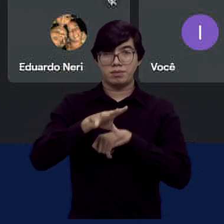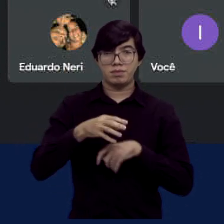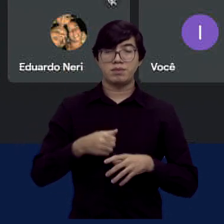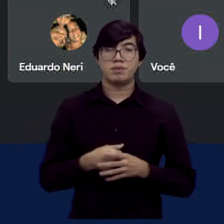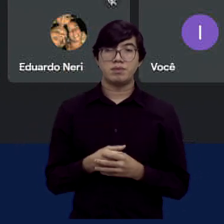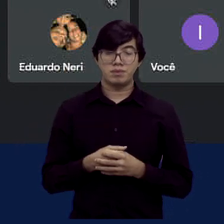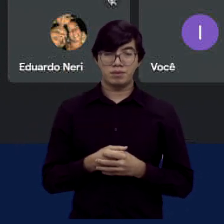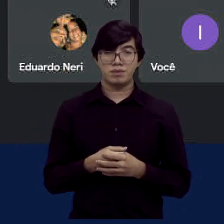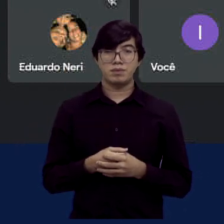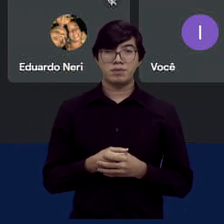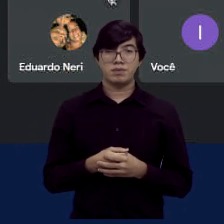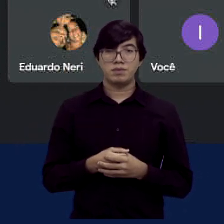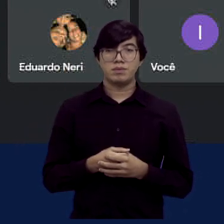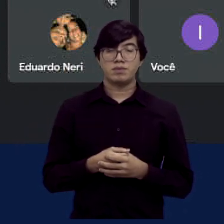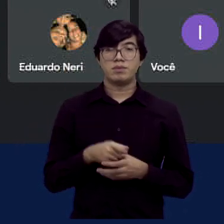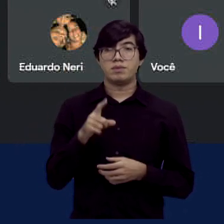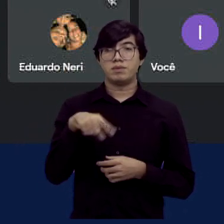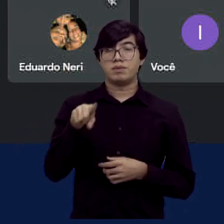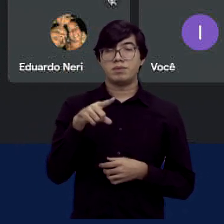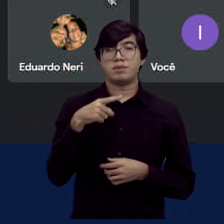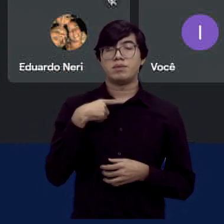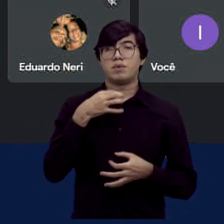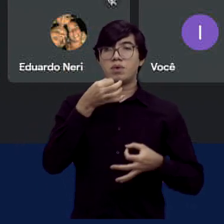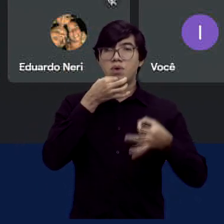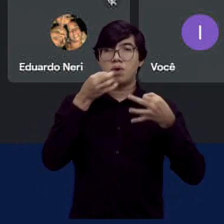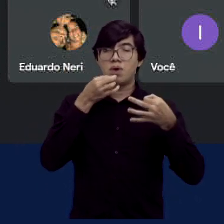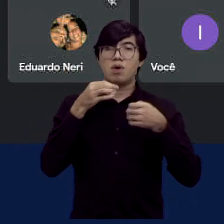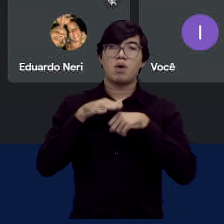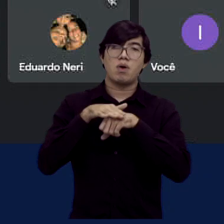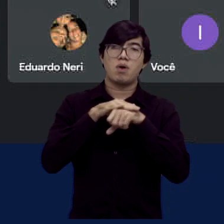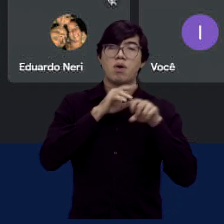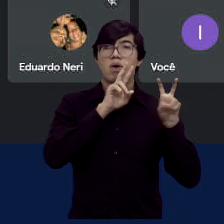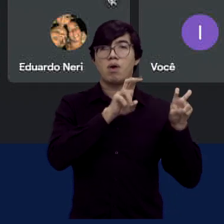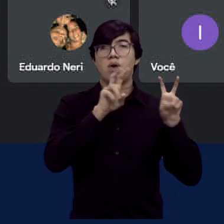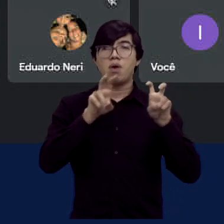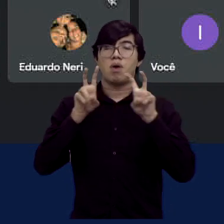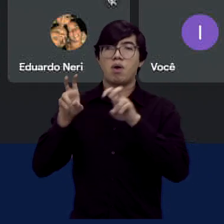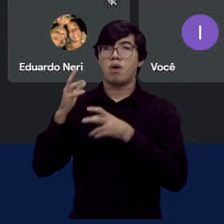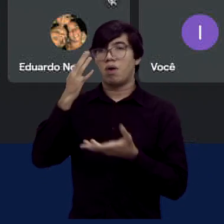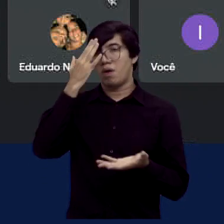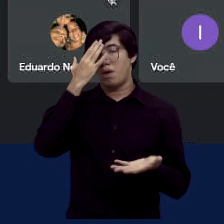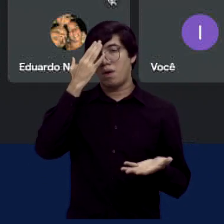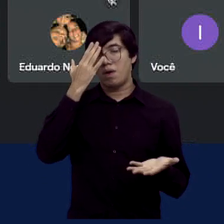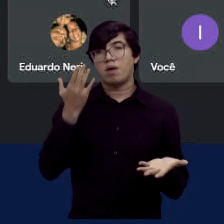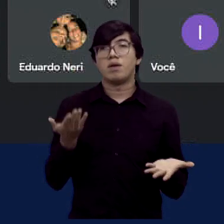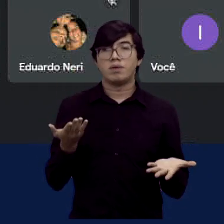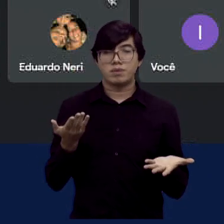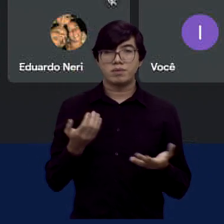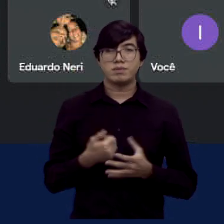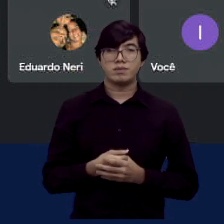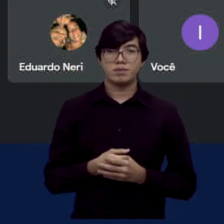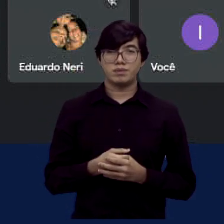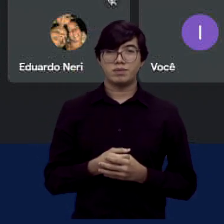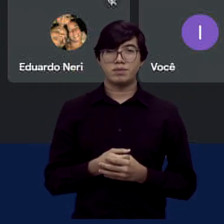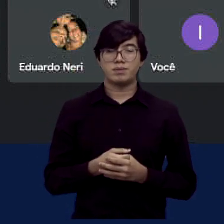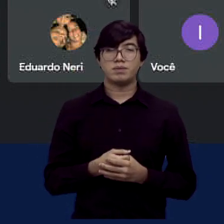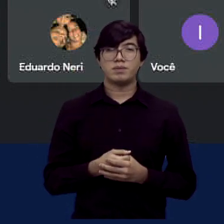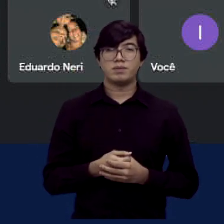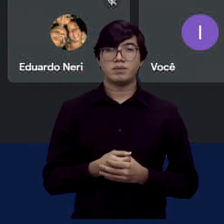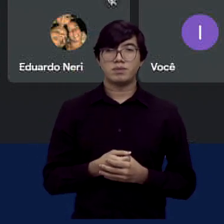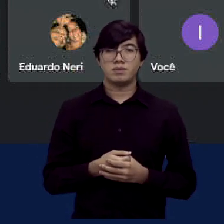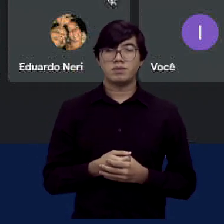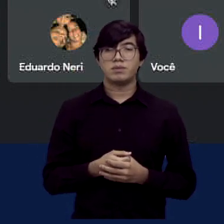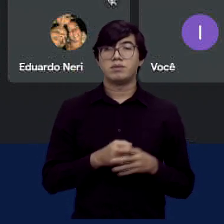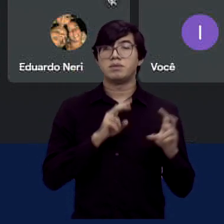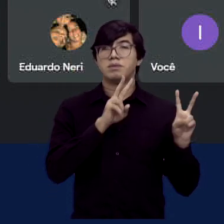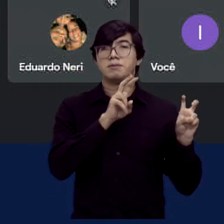luzinha de tantas coisas que a gente tem aí para comentar, é justamente o que o quadrinho pode oportunizar, quer dizer, quais são os temas